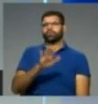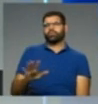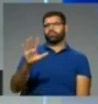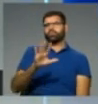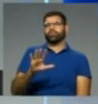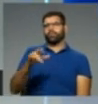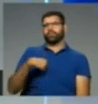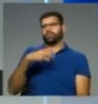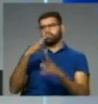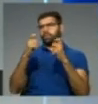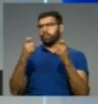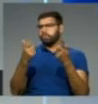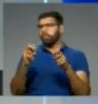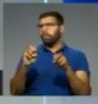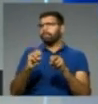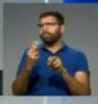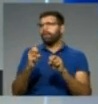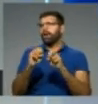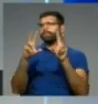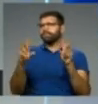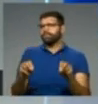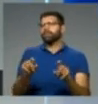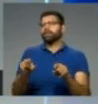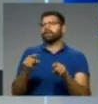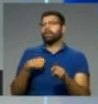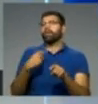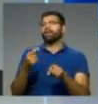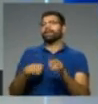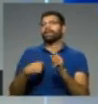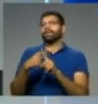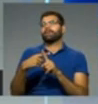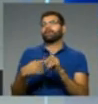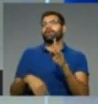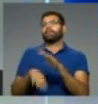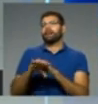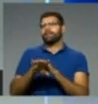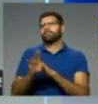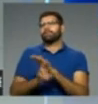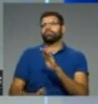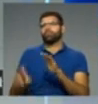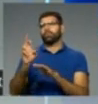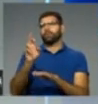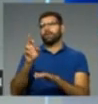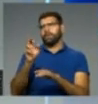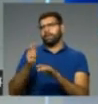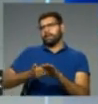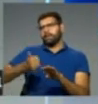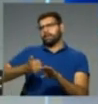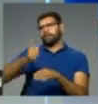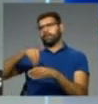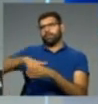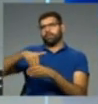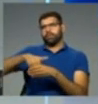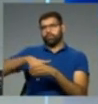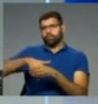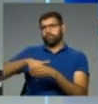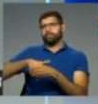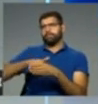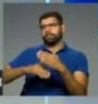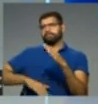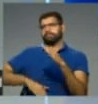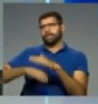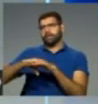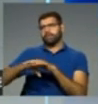aqui o céu pouco nublado ou limpo, aqui também as temperaturas máximas em ligeira subida, sobretudo nas regiões do interior, onde